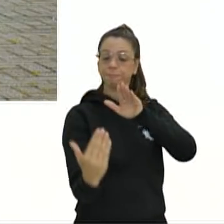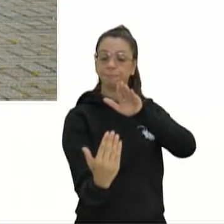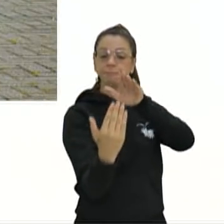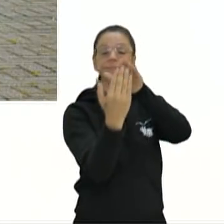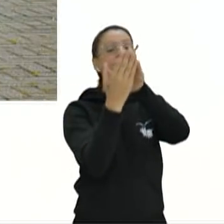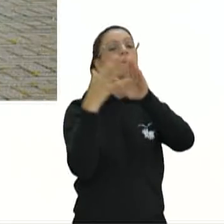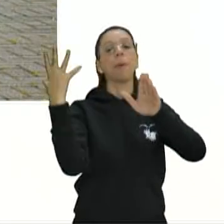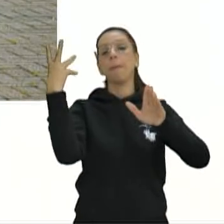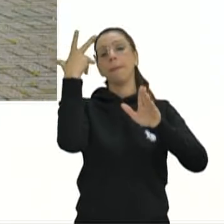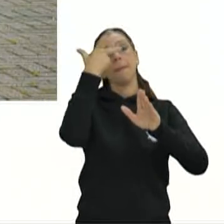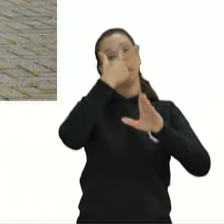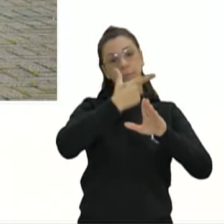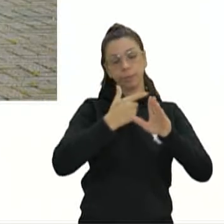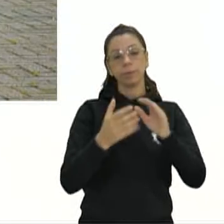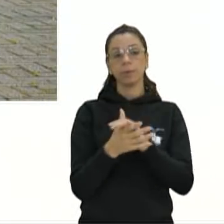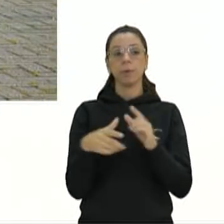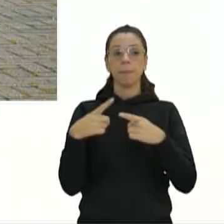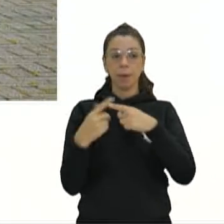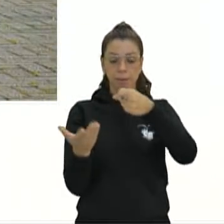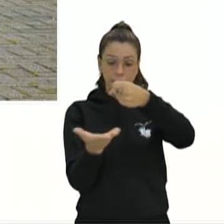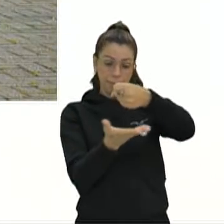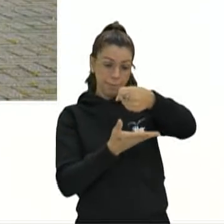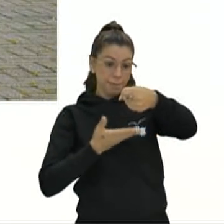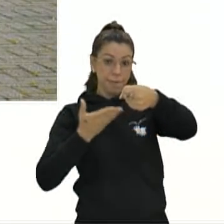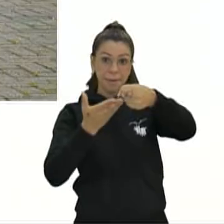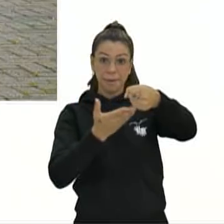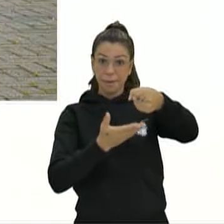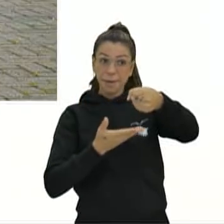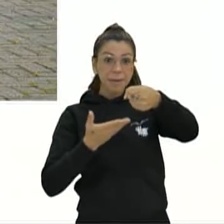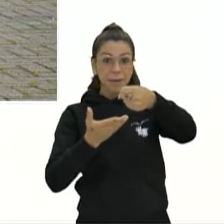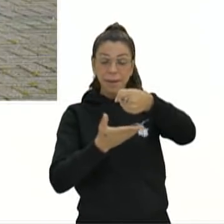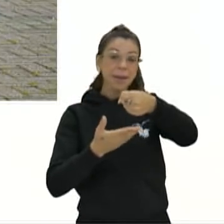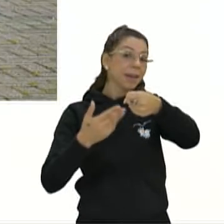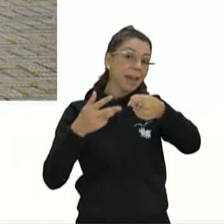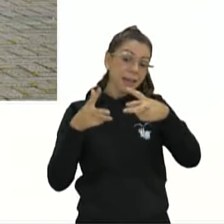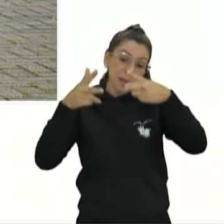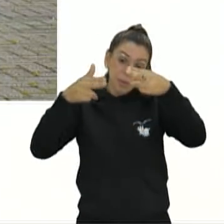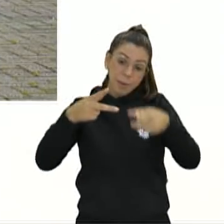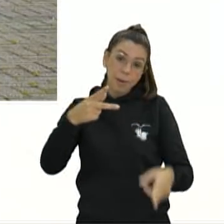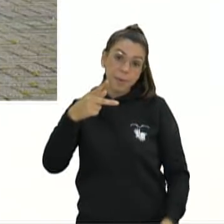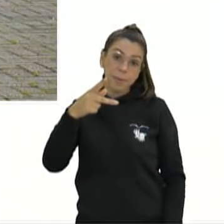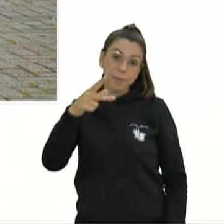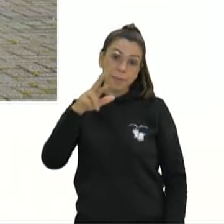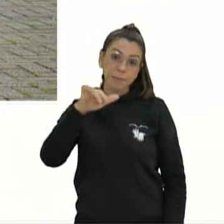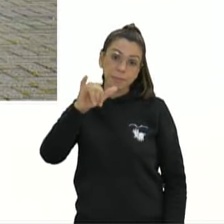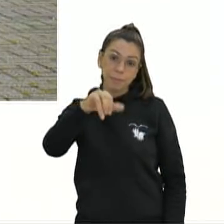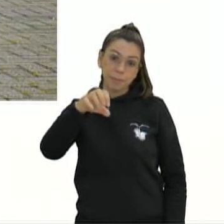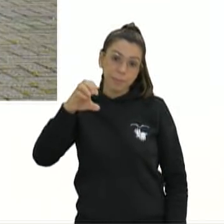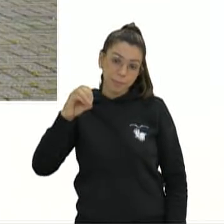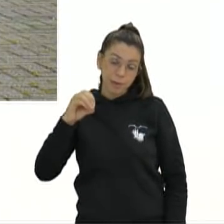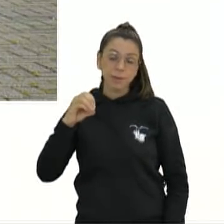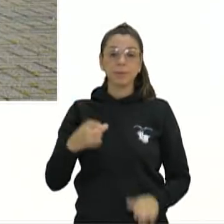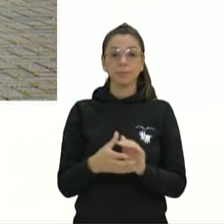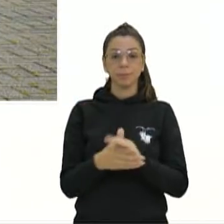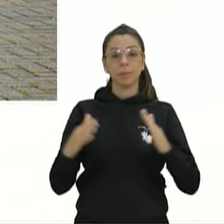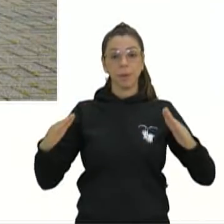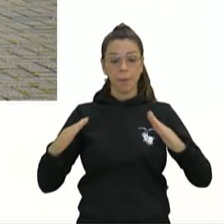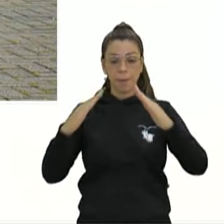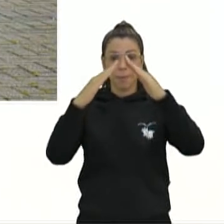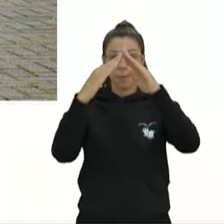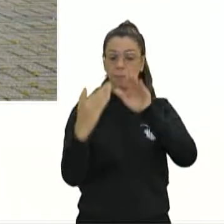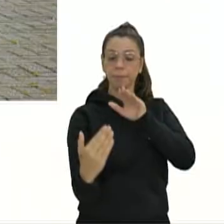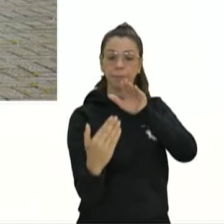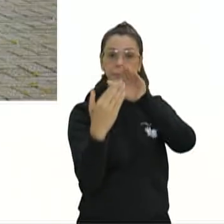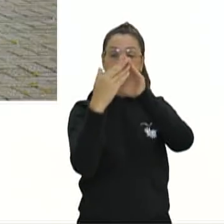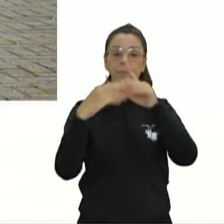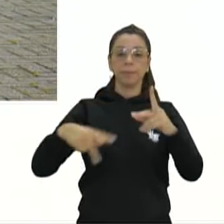bonita. Veja que a base dela é a mesma base do prisma. Ela também é uma pirâmide quadrangular. E qual que é a